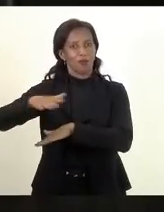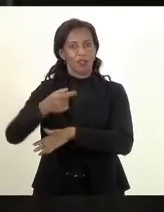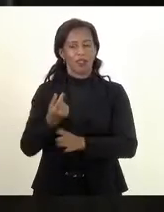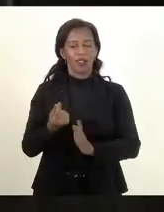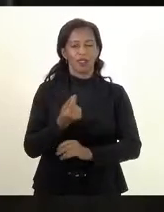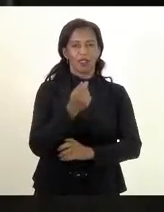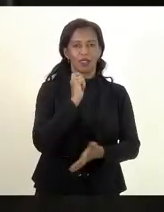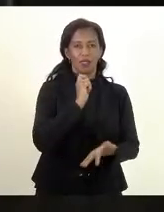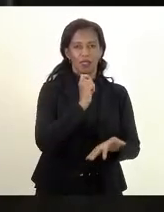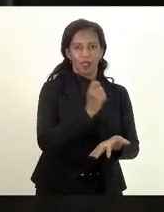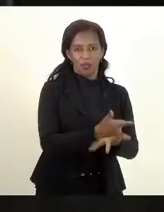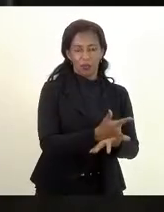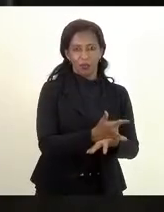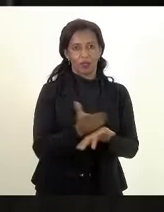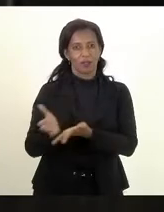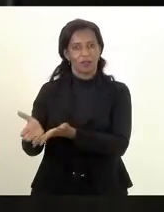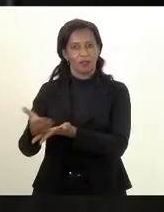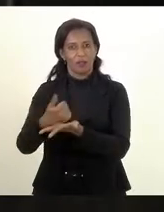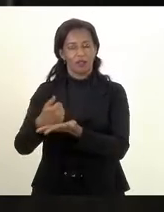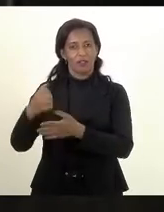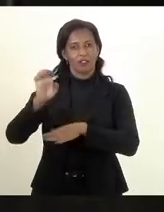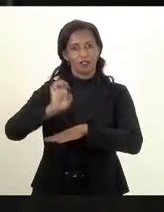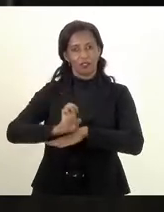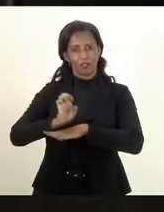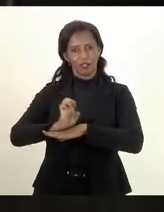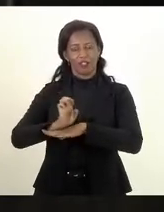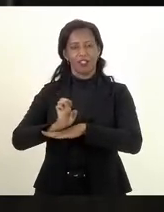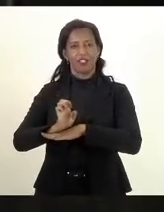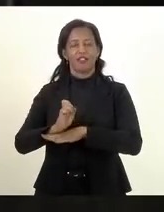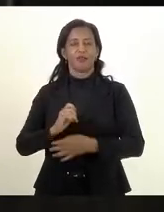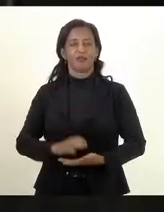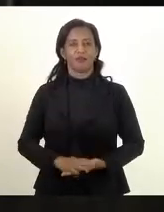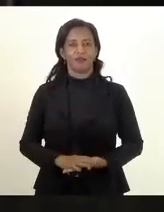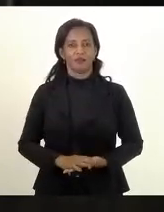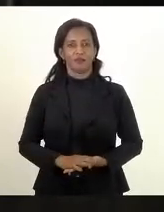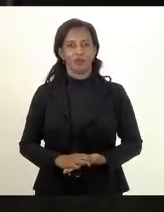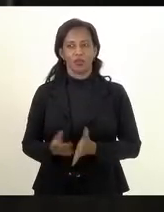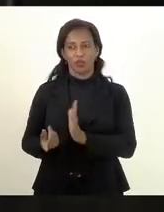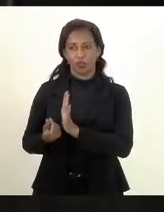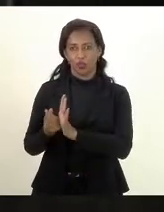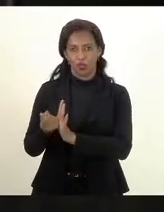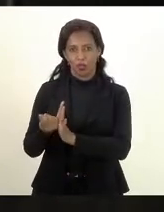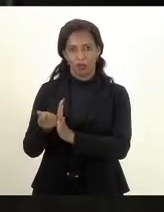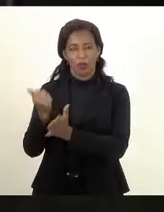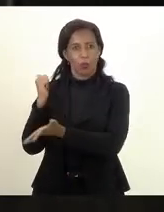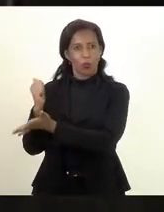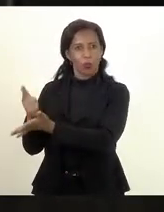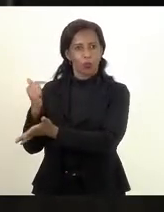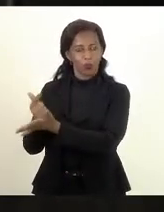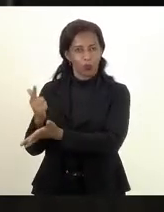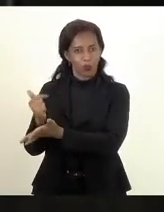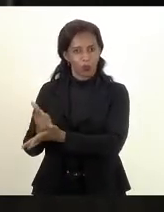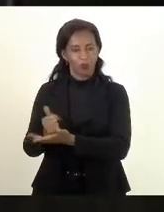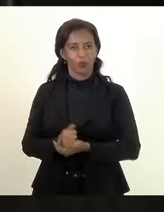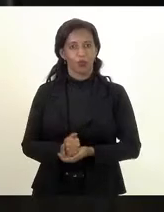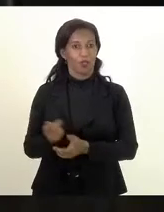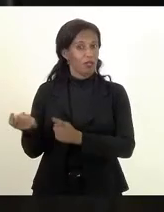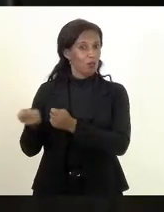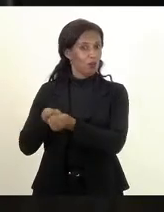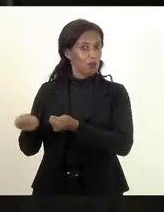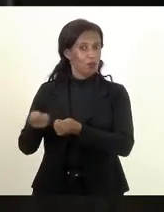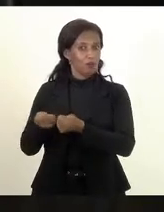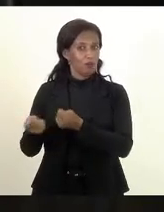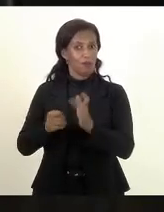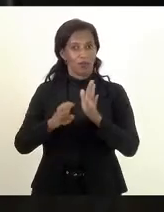e Controle da Arrecadação Estadual e de Fiscalização dos Tributos Estaduais, de Orçamento, Finanças e Fiscalização Financeira e Controle,